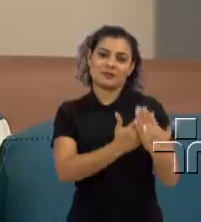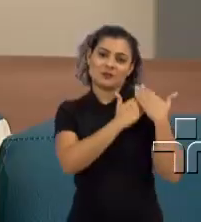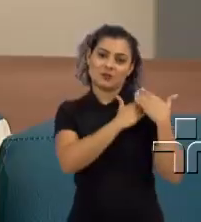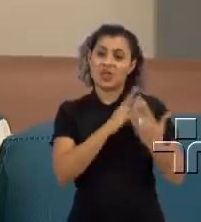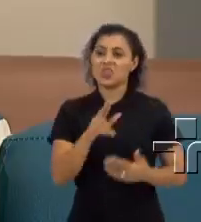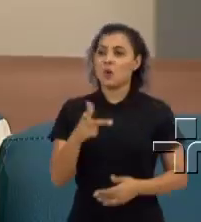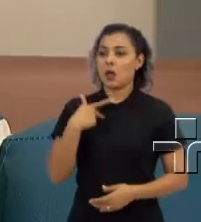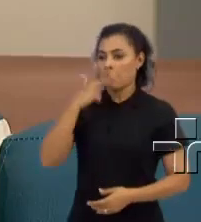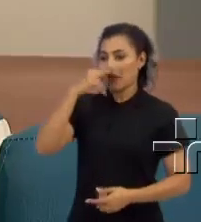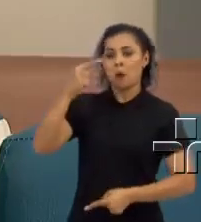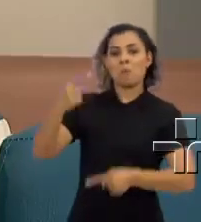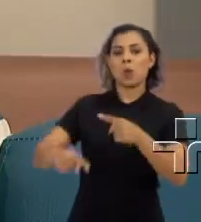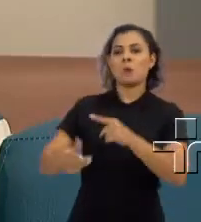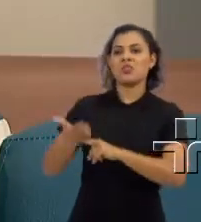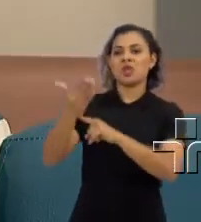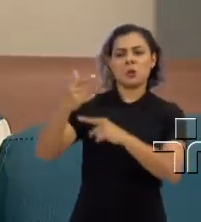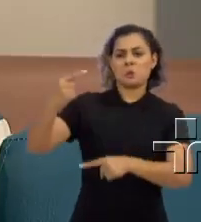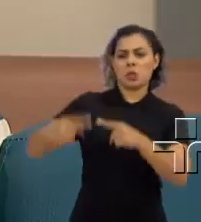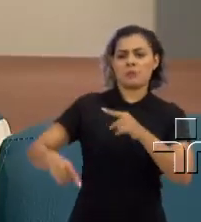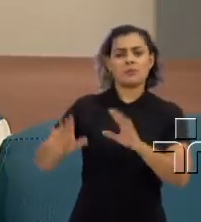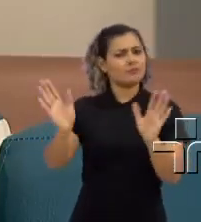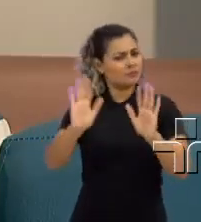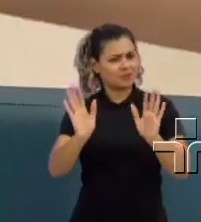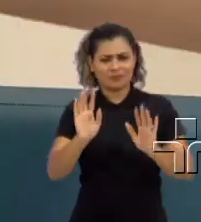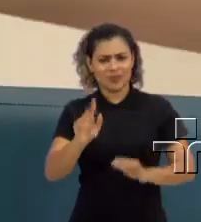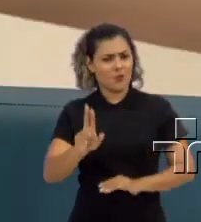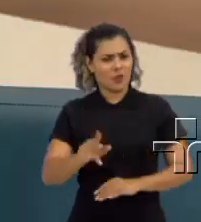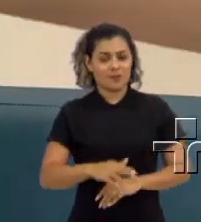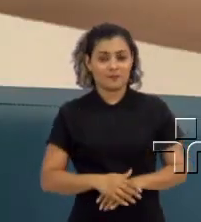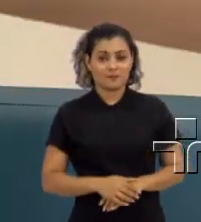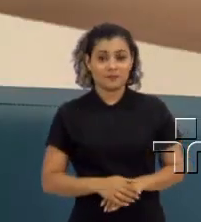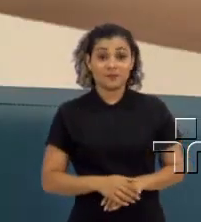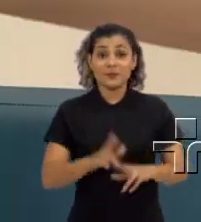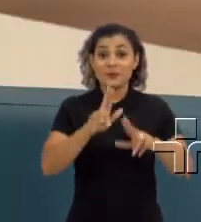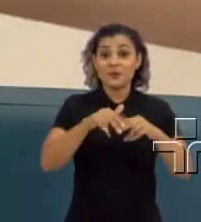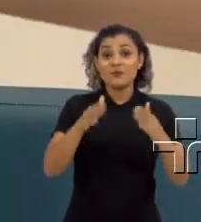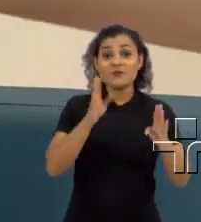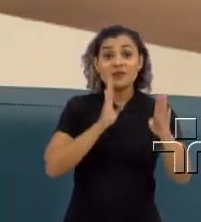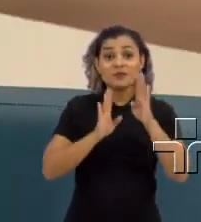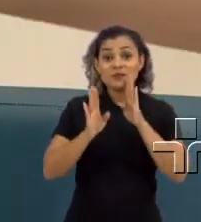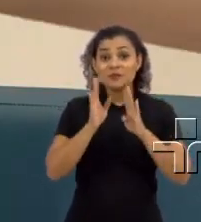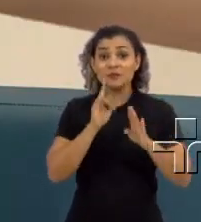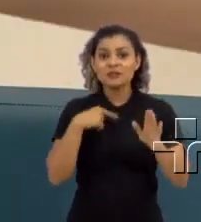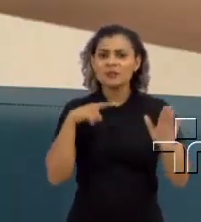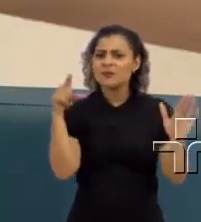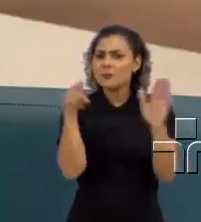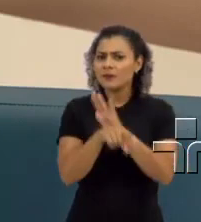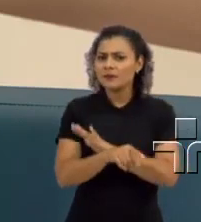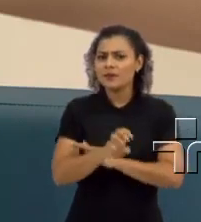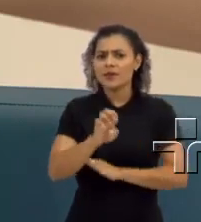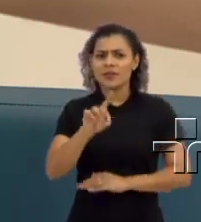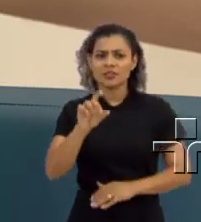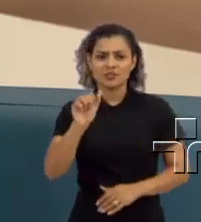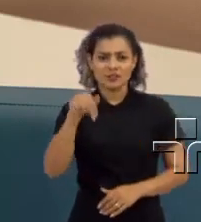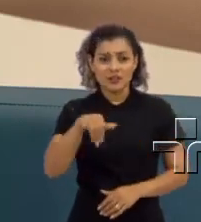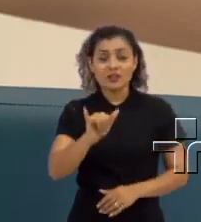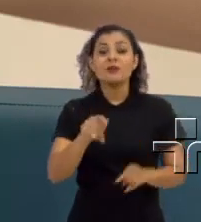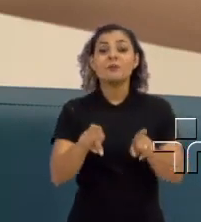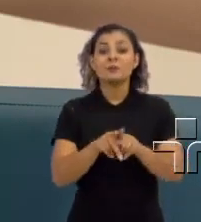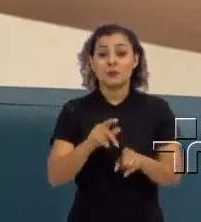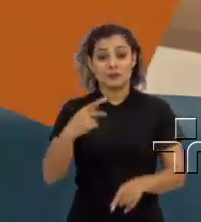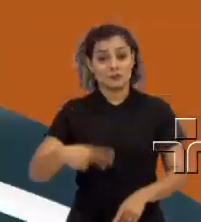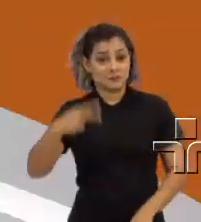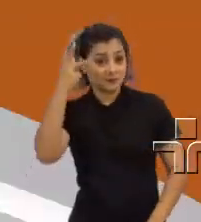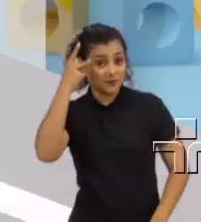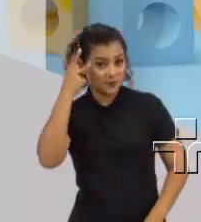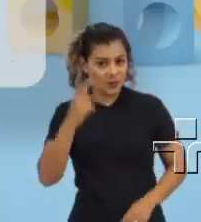querer proibir a tecnologia, não é isso o seu papel. E pelo nosso Facebook chegou a pergunta do Ednei Souza, de Itatiba, São